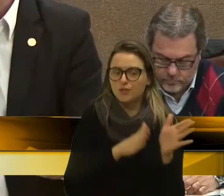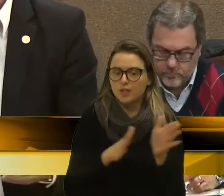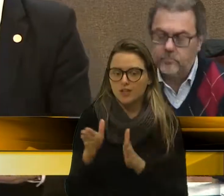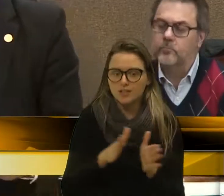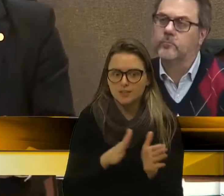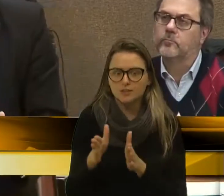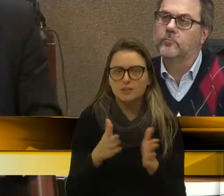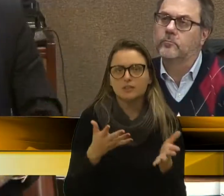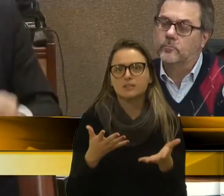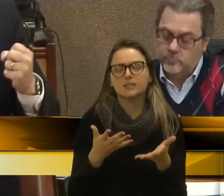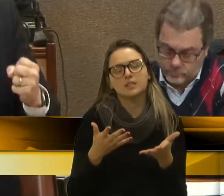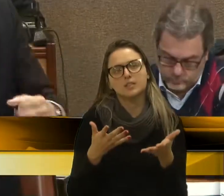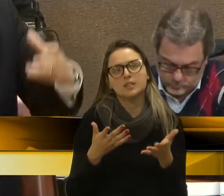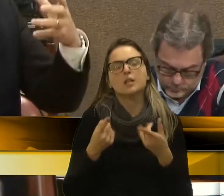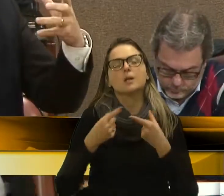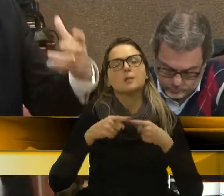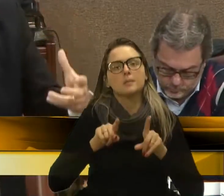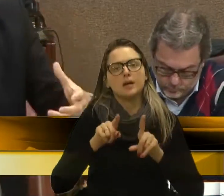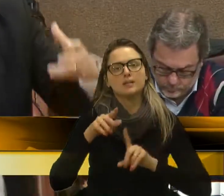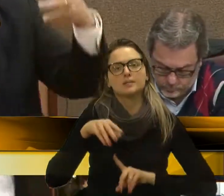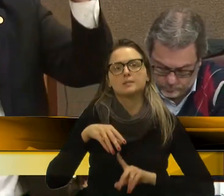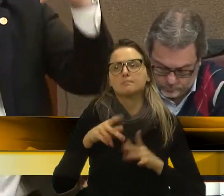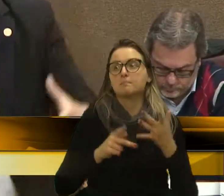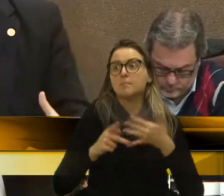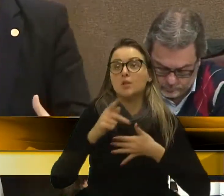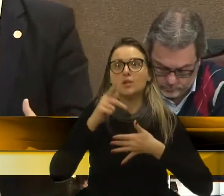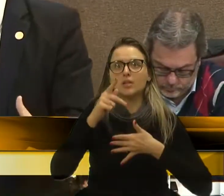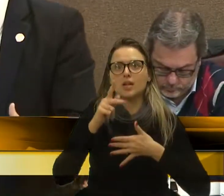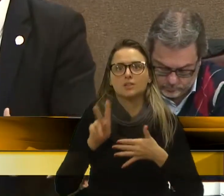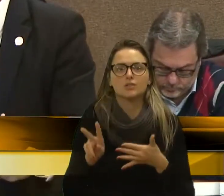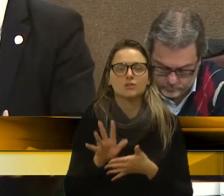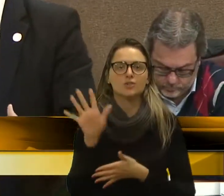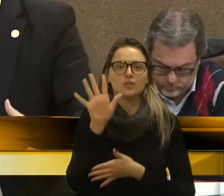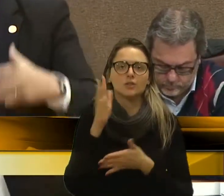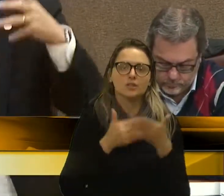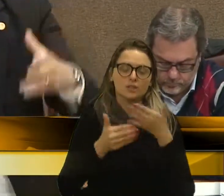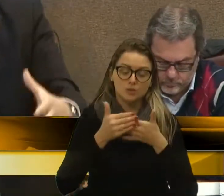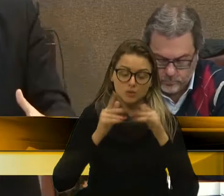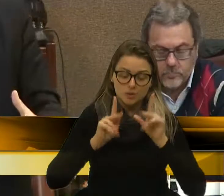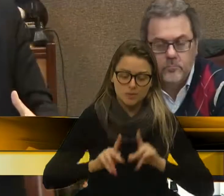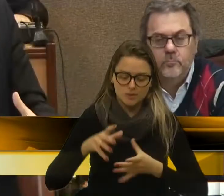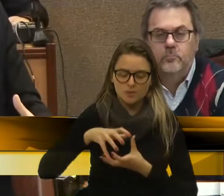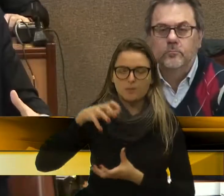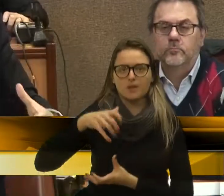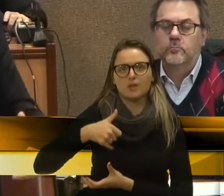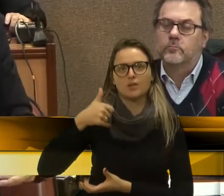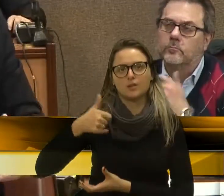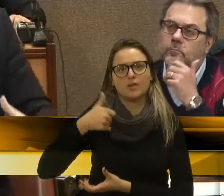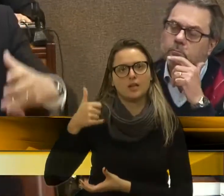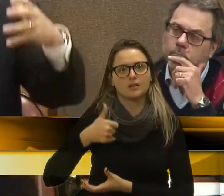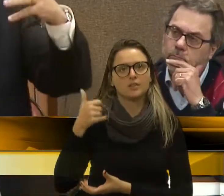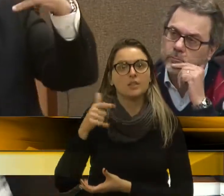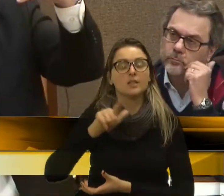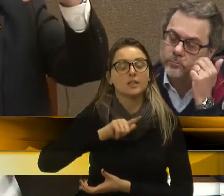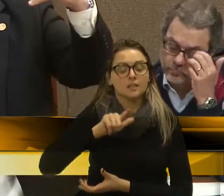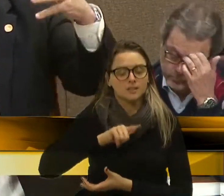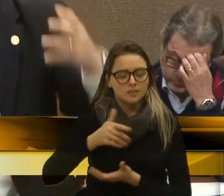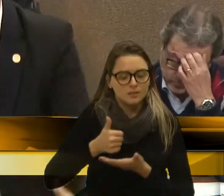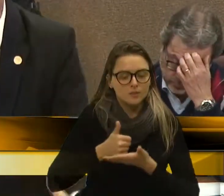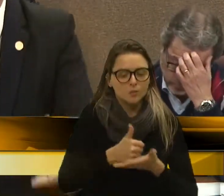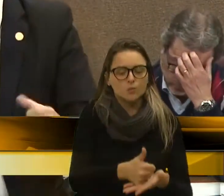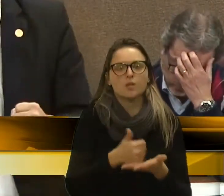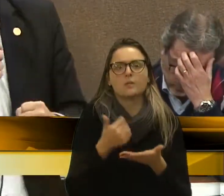mas, principalmente, nós precisamos valorizar, porque toda pessoa idosa, sem sombra de dúvida, deram uma contribuição